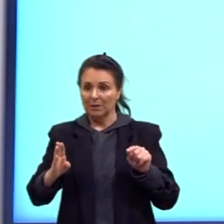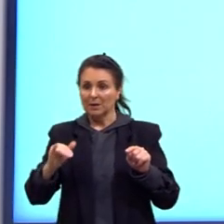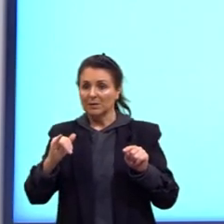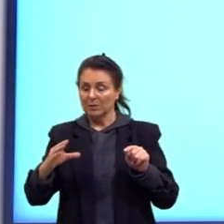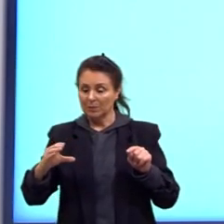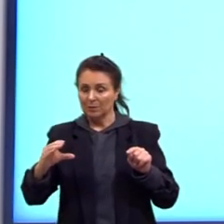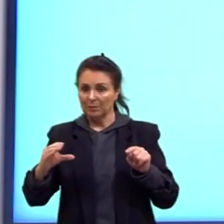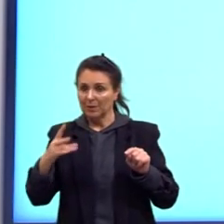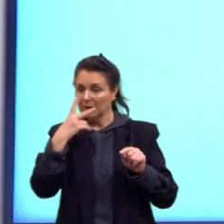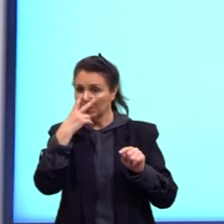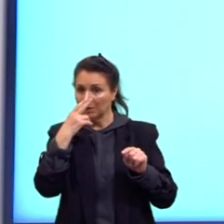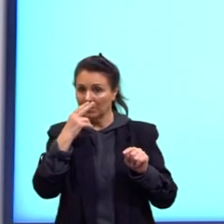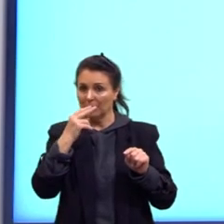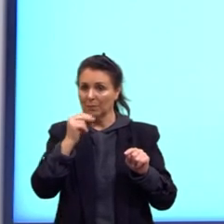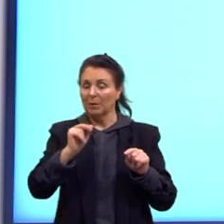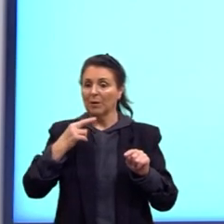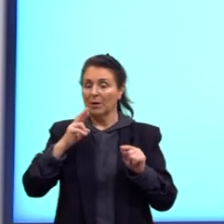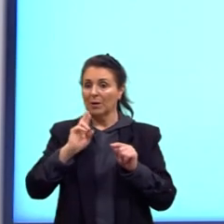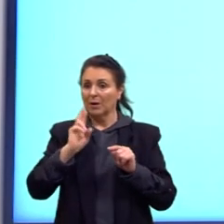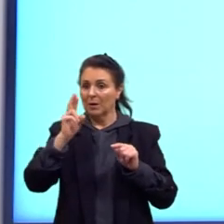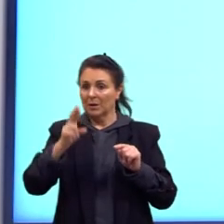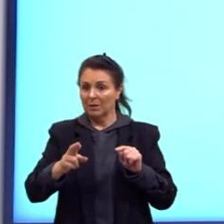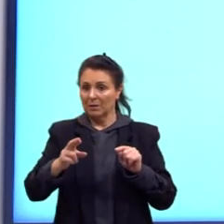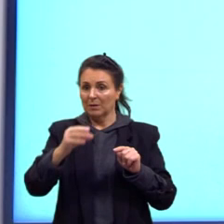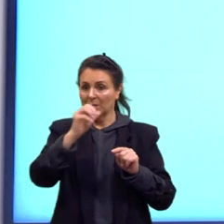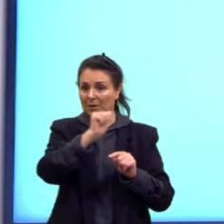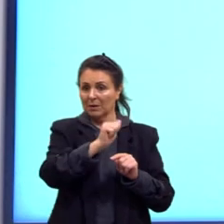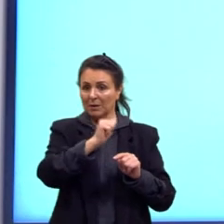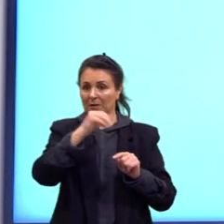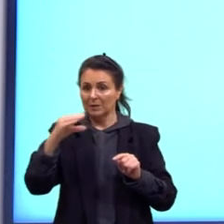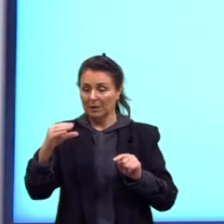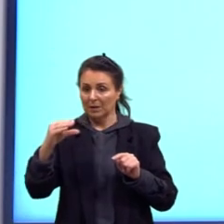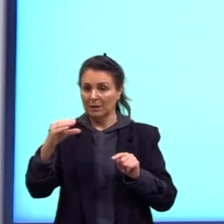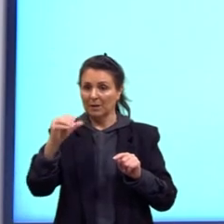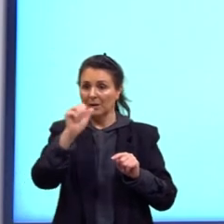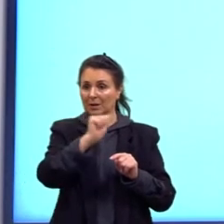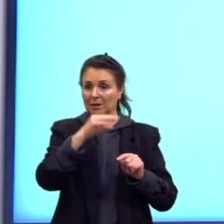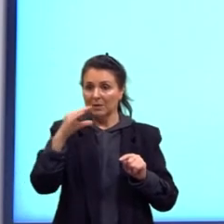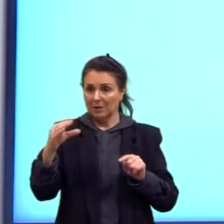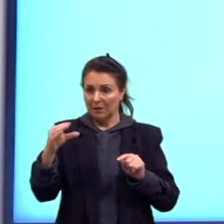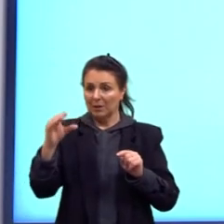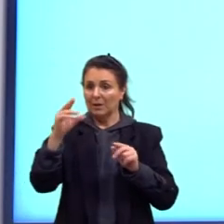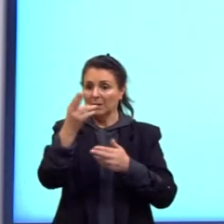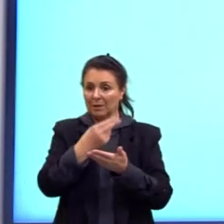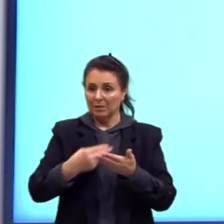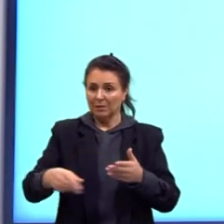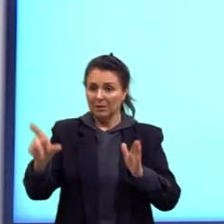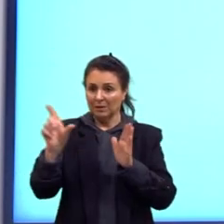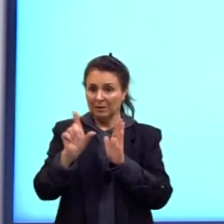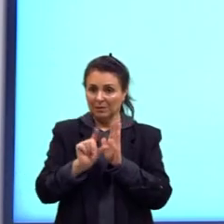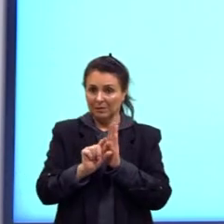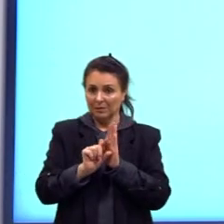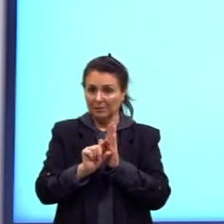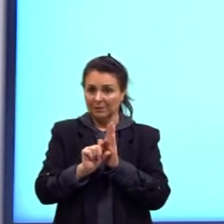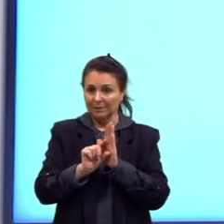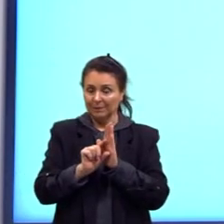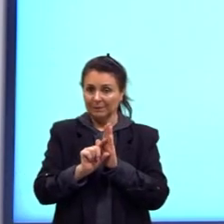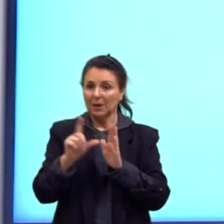igual à razão entre os lados a Seda figura maior e a ser na figura menor tá se